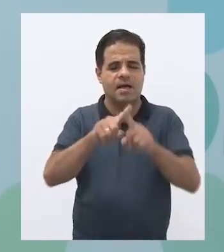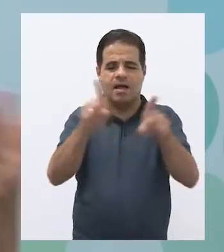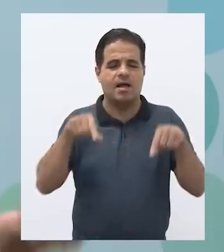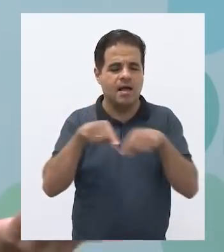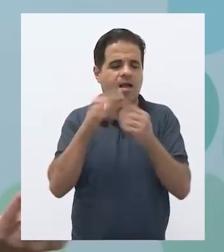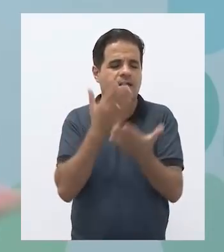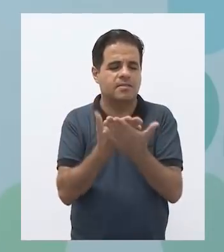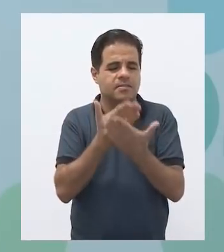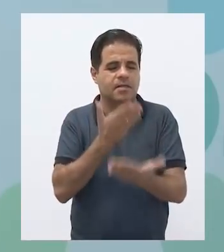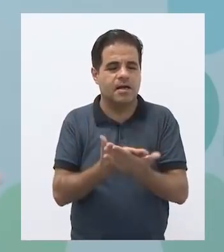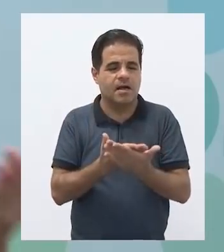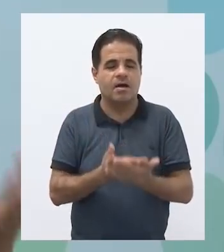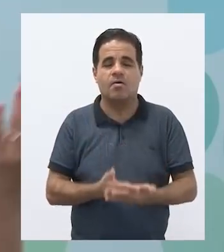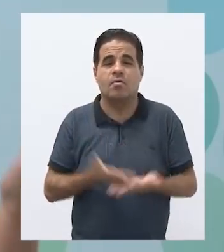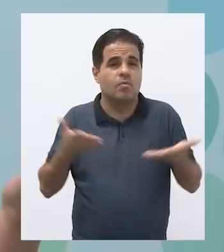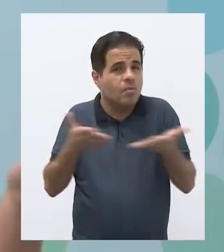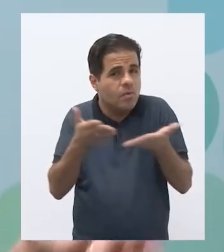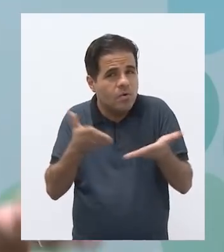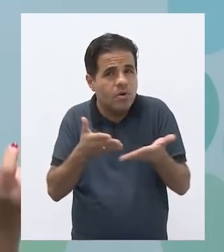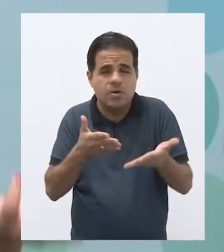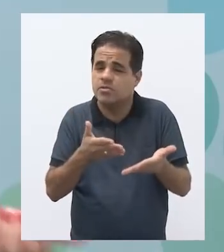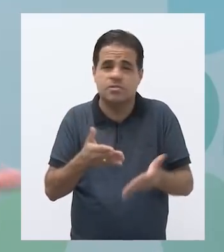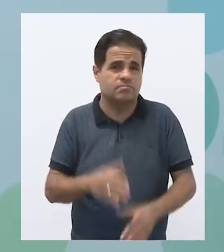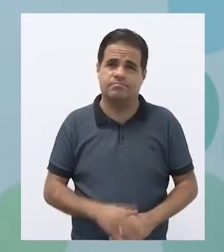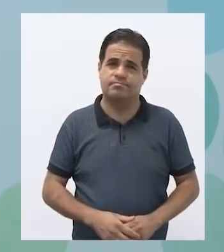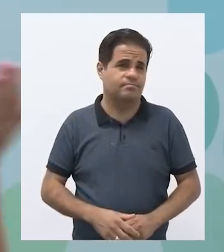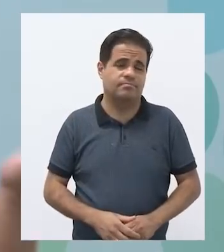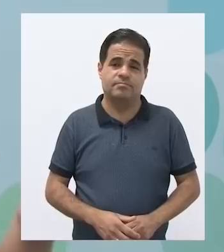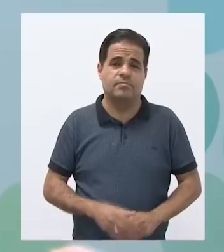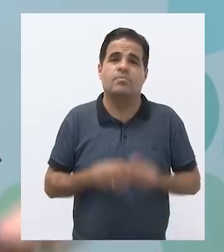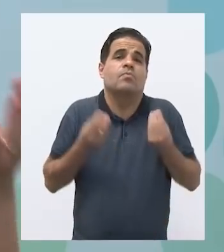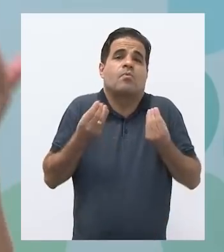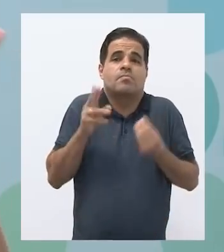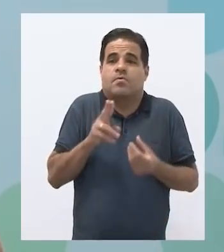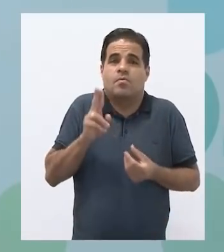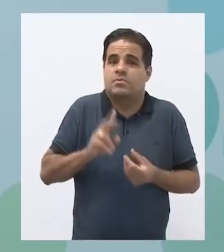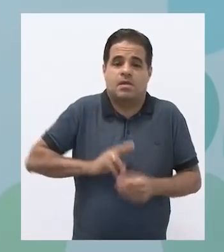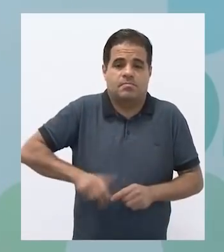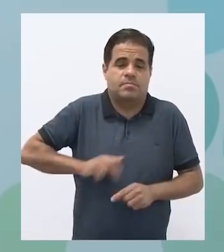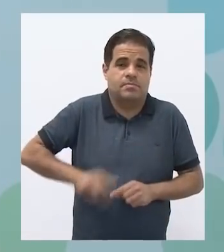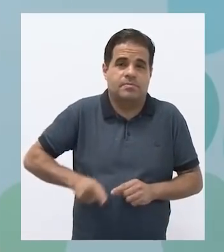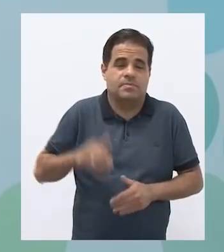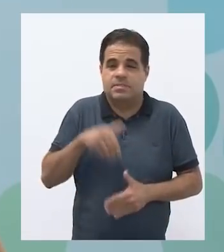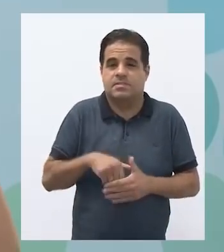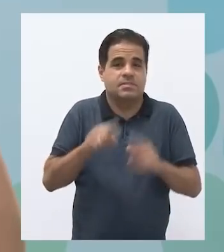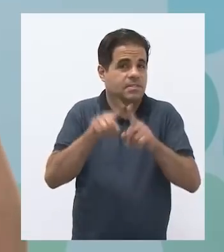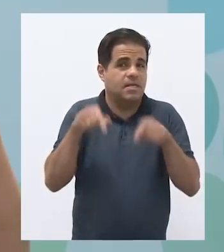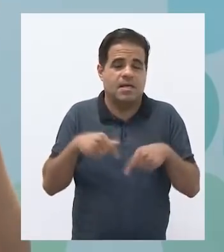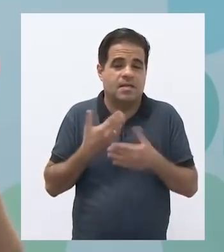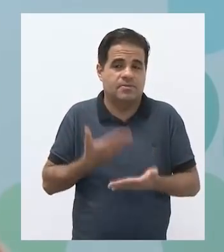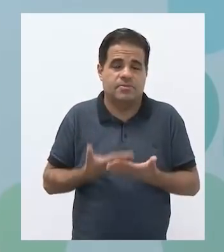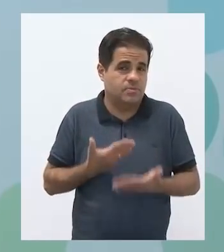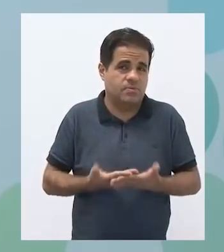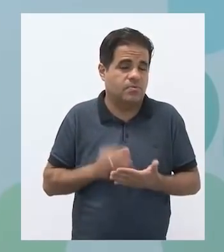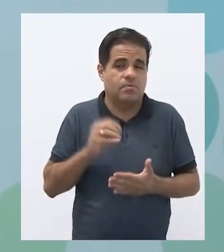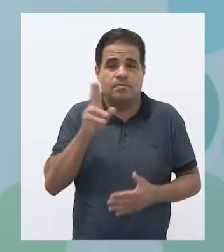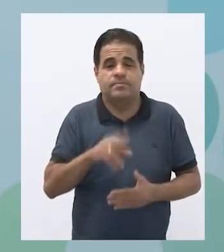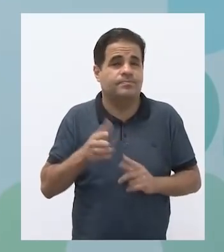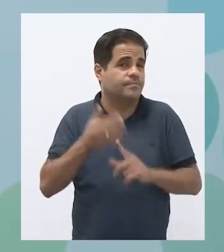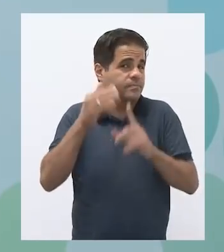enfim. Hoje em dia não tem como não falar que a gente não vai usar o celular dentro da sala de aula ou usar